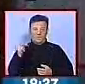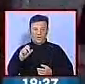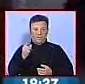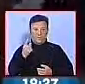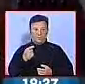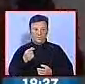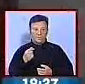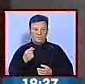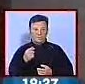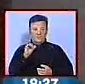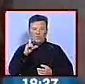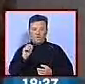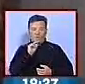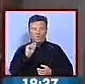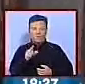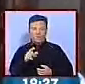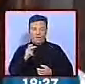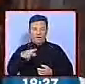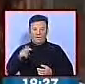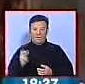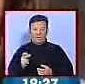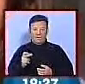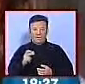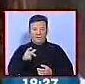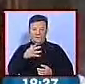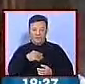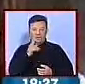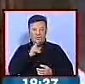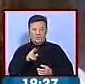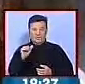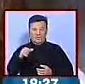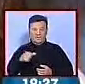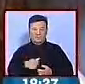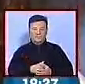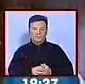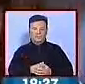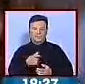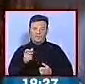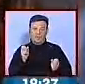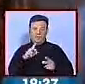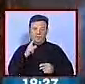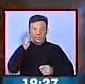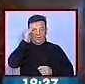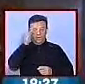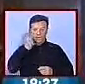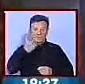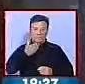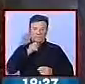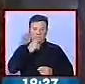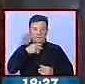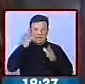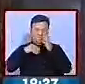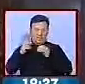vez. Olá, como é que te chamas? Ana. Ana, estás a gostar? Estou. É uma nova experiência onde podemos aprender